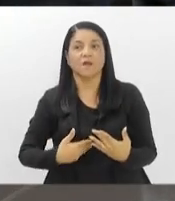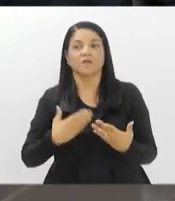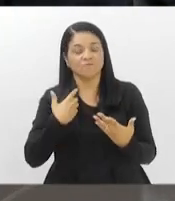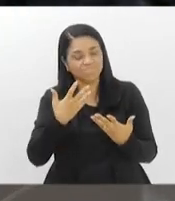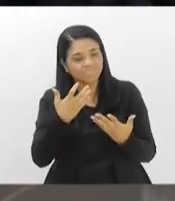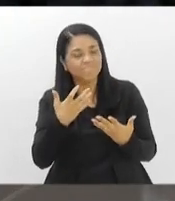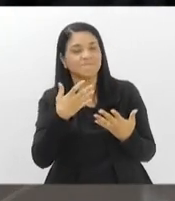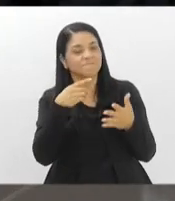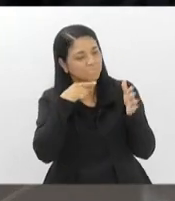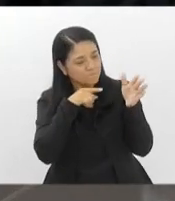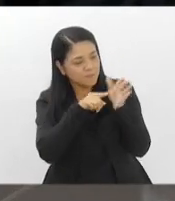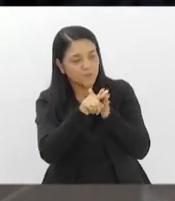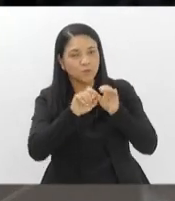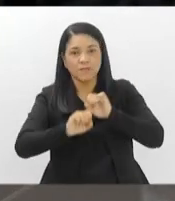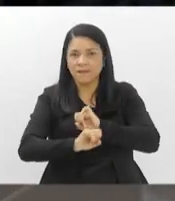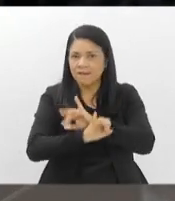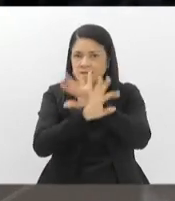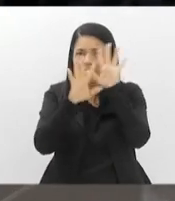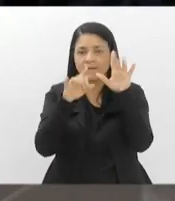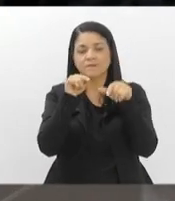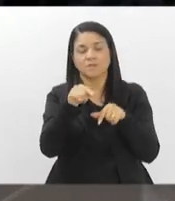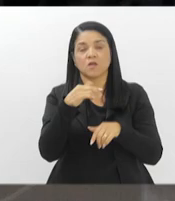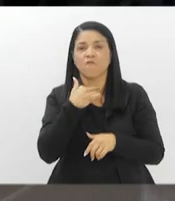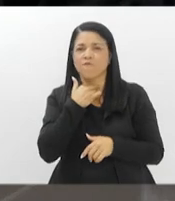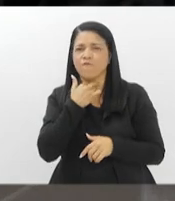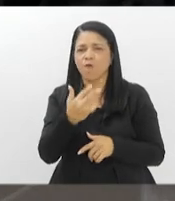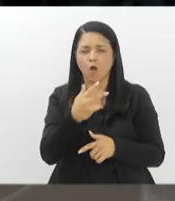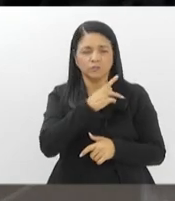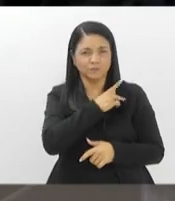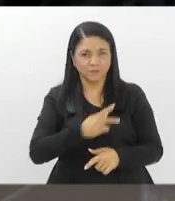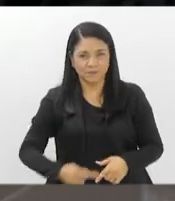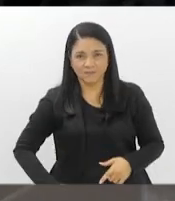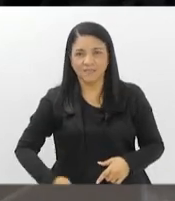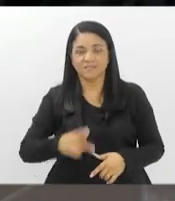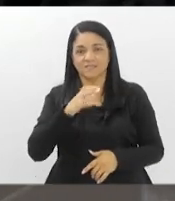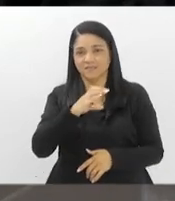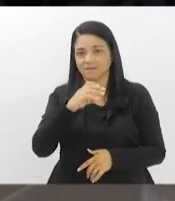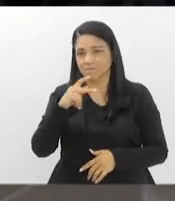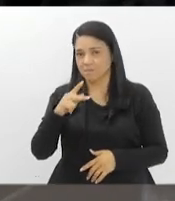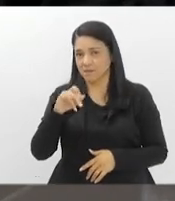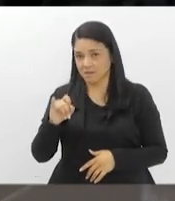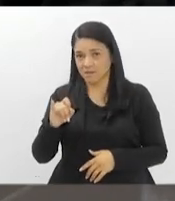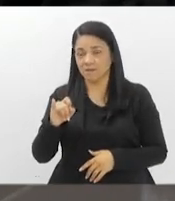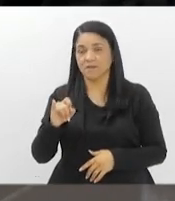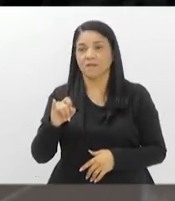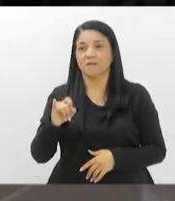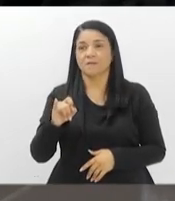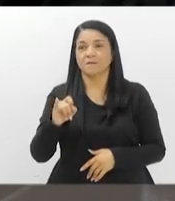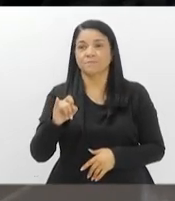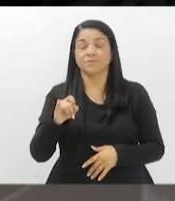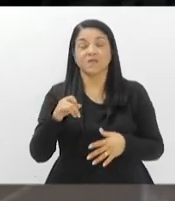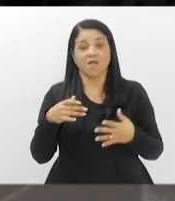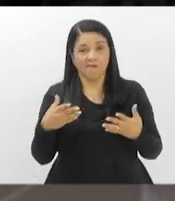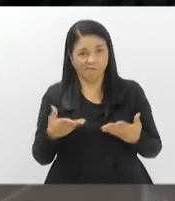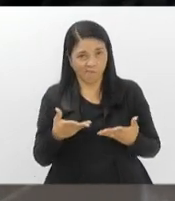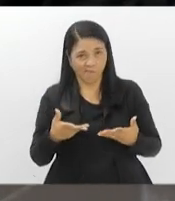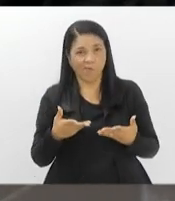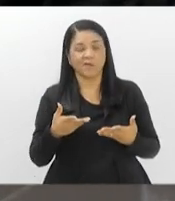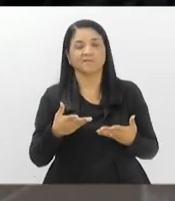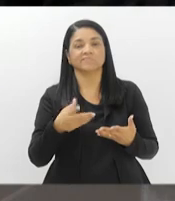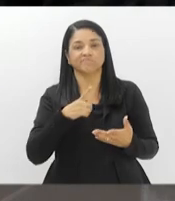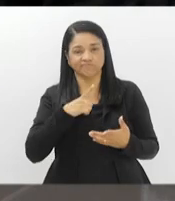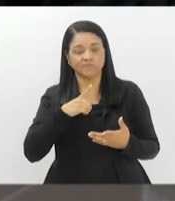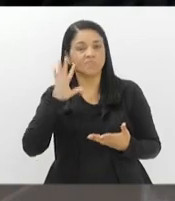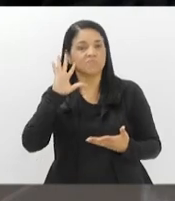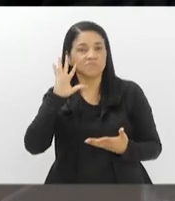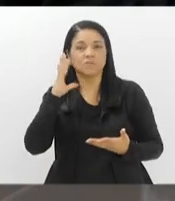fazer esse esclarecimento pela sua voz o presidente dessa CPI para que bom eu acho que agora a gente tem um instrumento aqui para